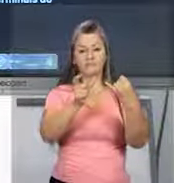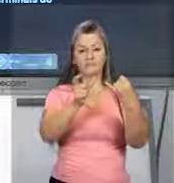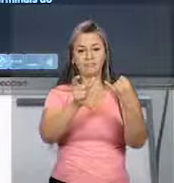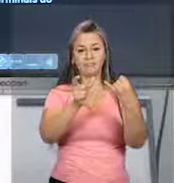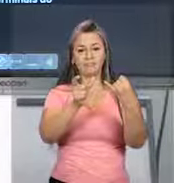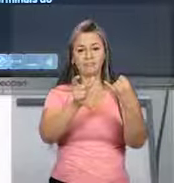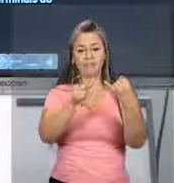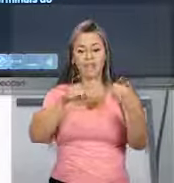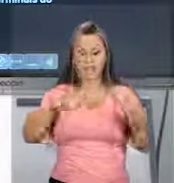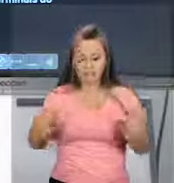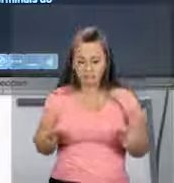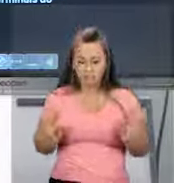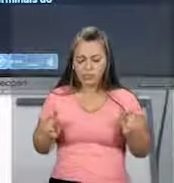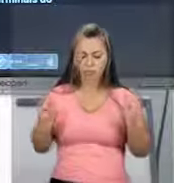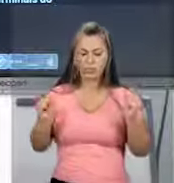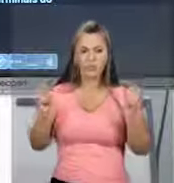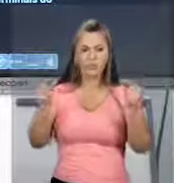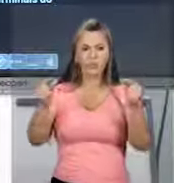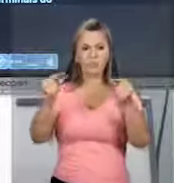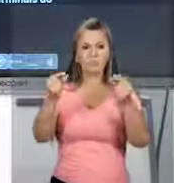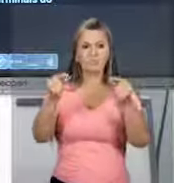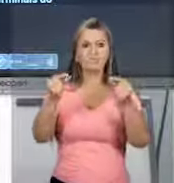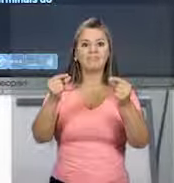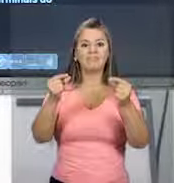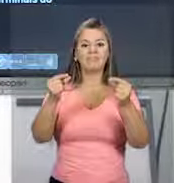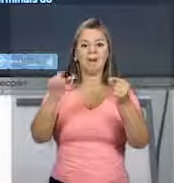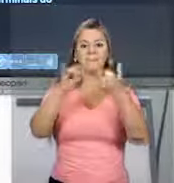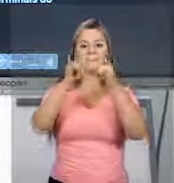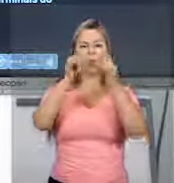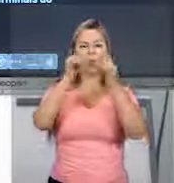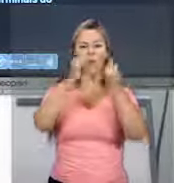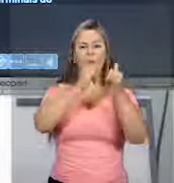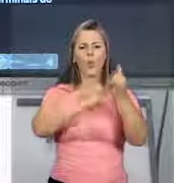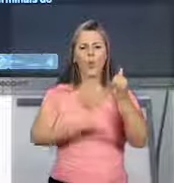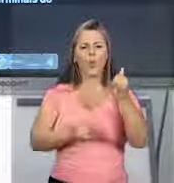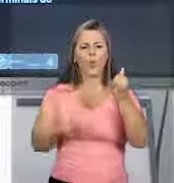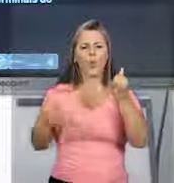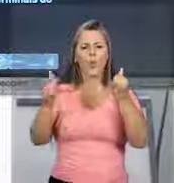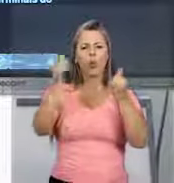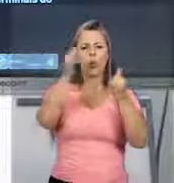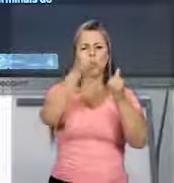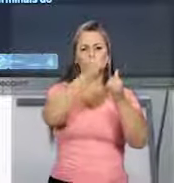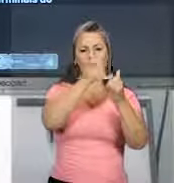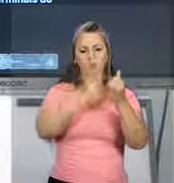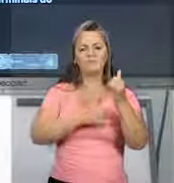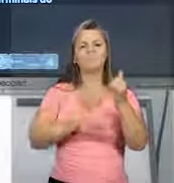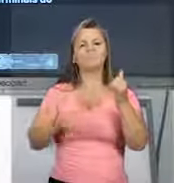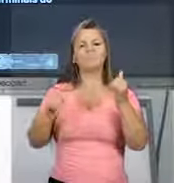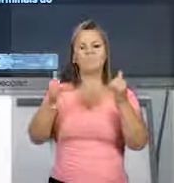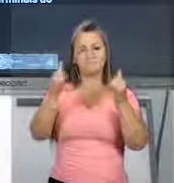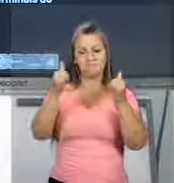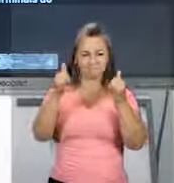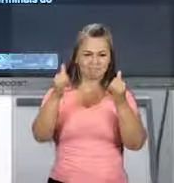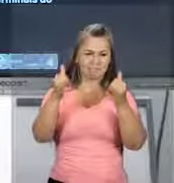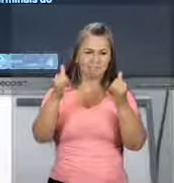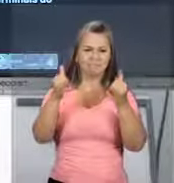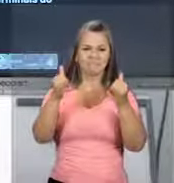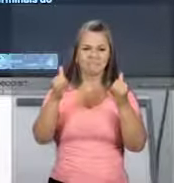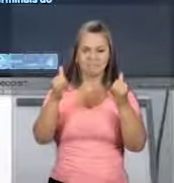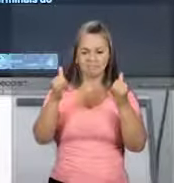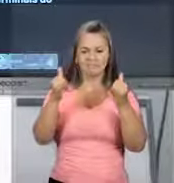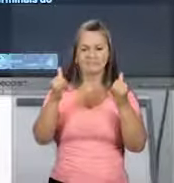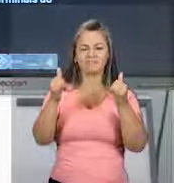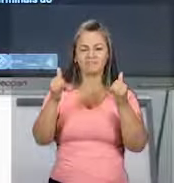elétrico negativo. E aí ocorre a diferença de potencial entre aqueles